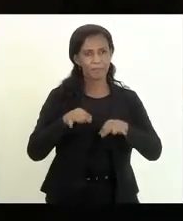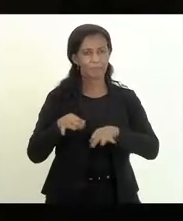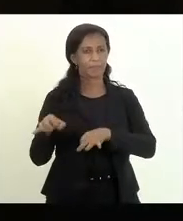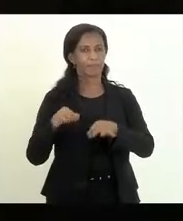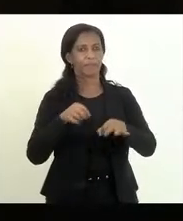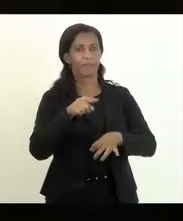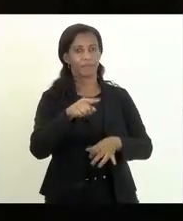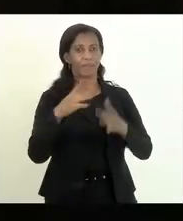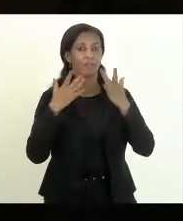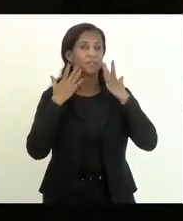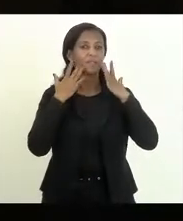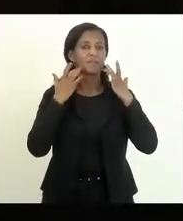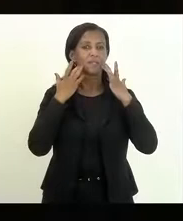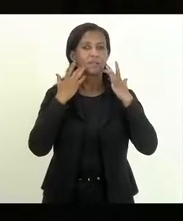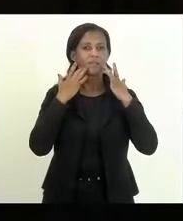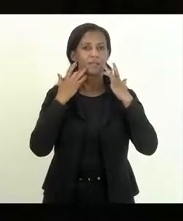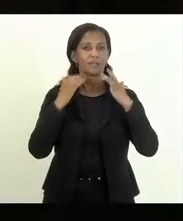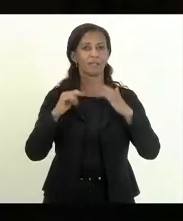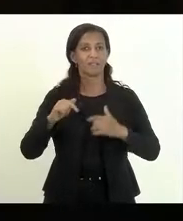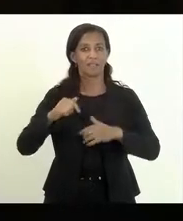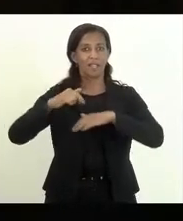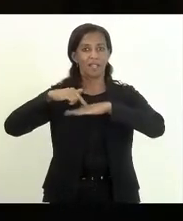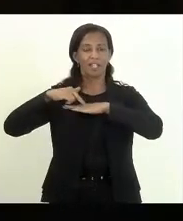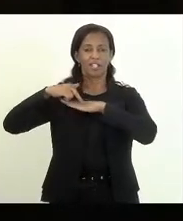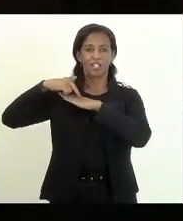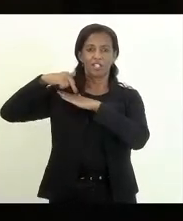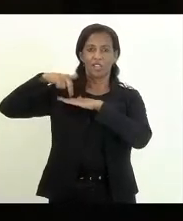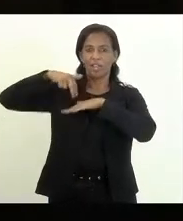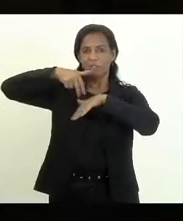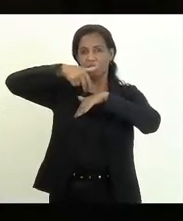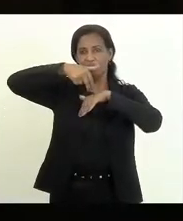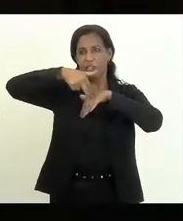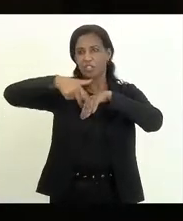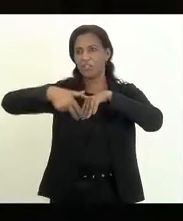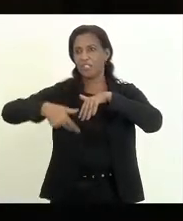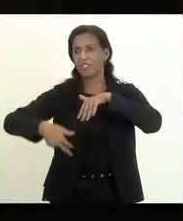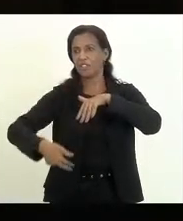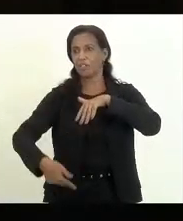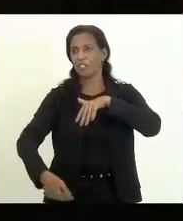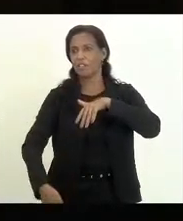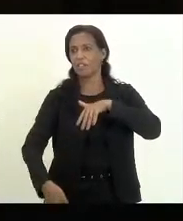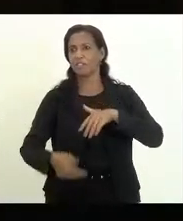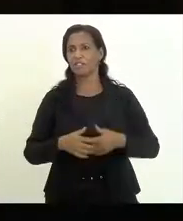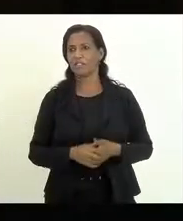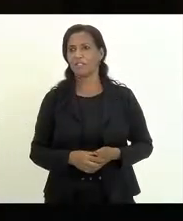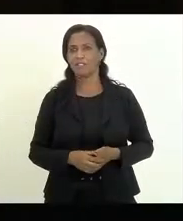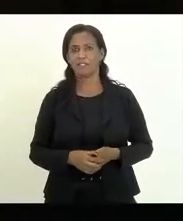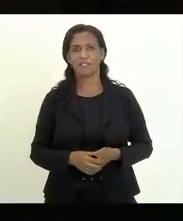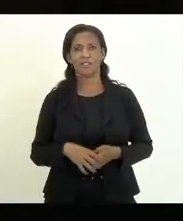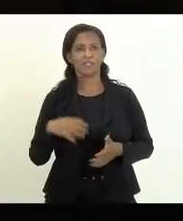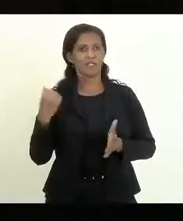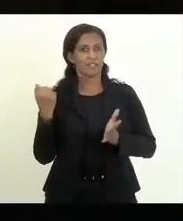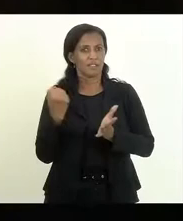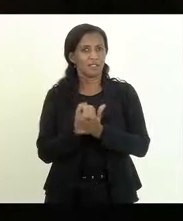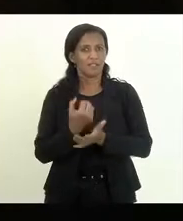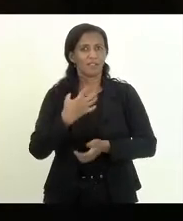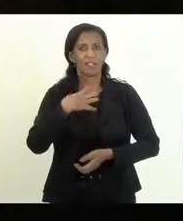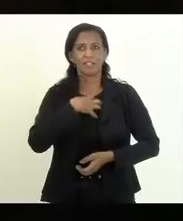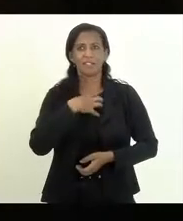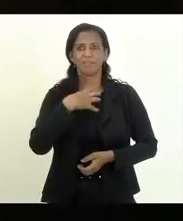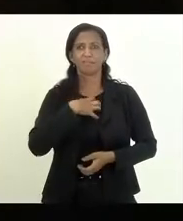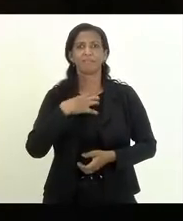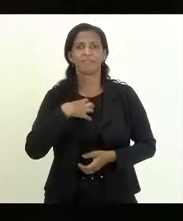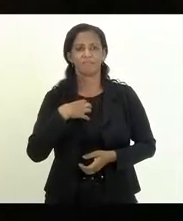essa encenação na escadaria do Palácio Tiradentes, que eu acho que é muito simbólico nesse sentido, no